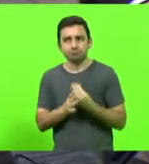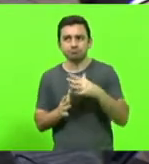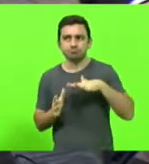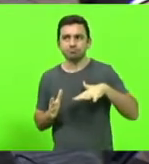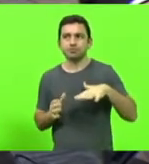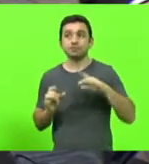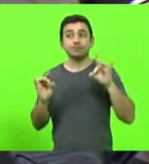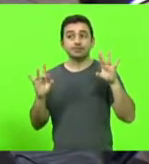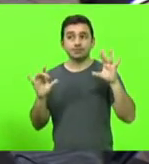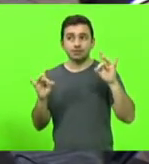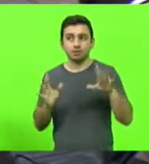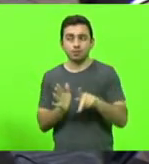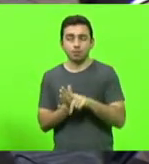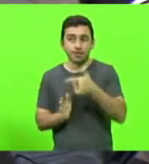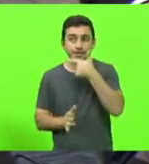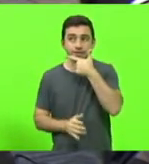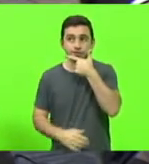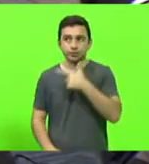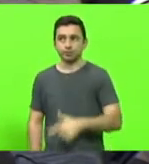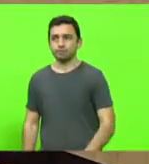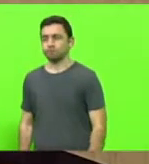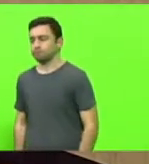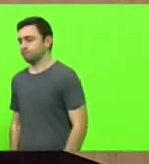pelos produtores aí de queijo.